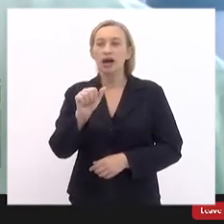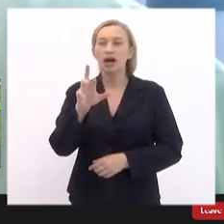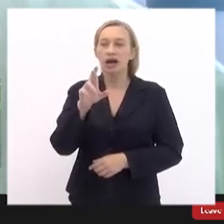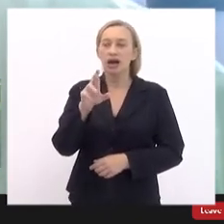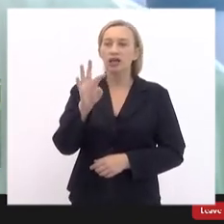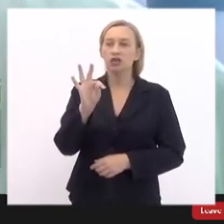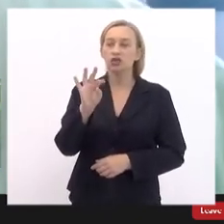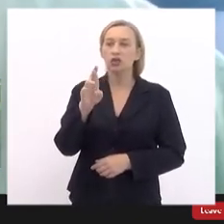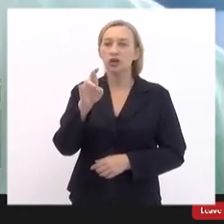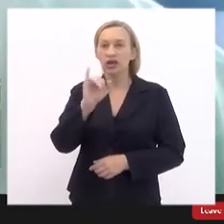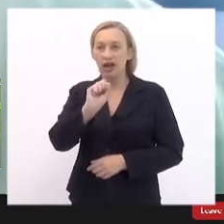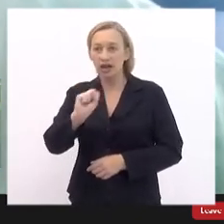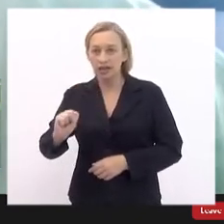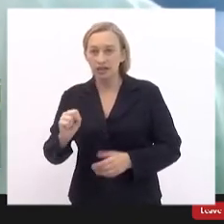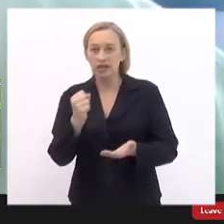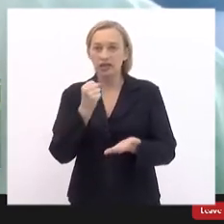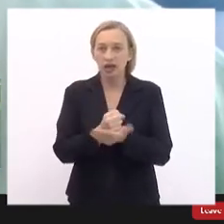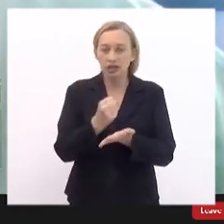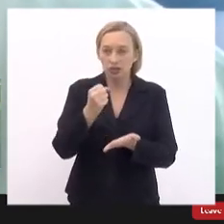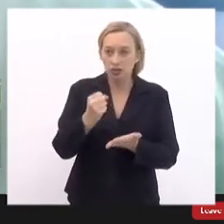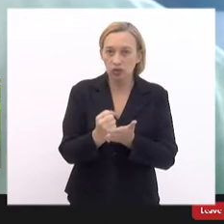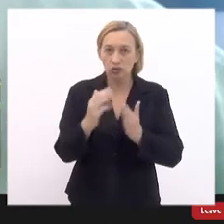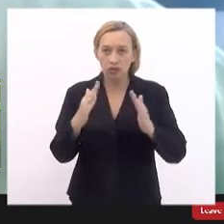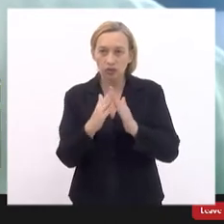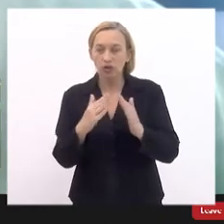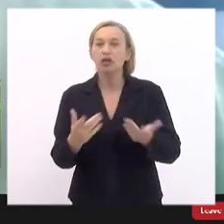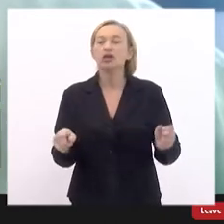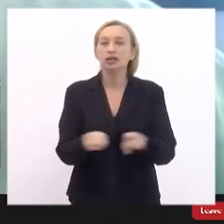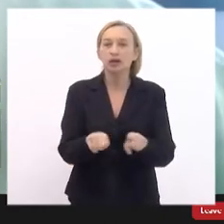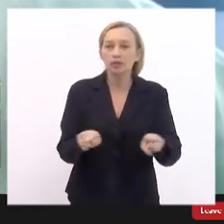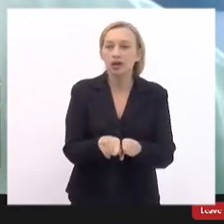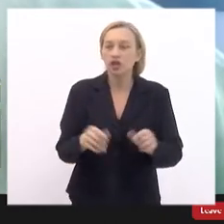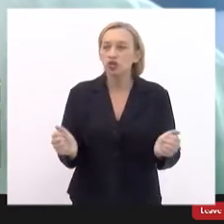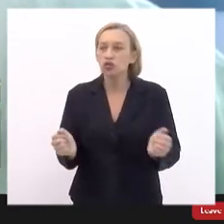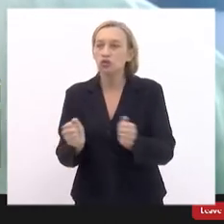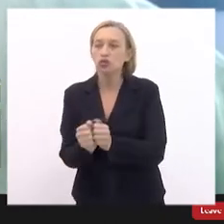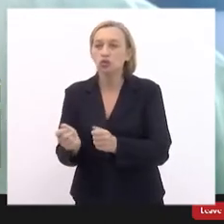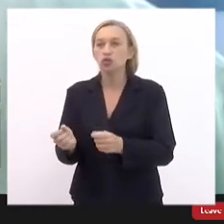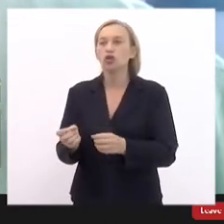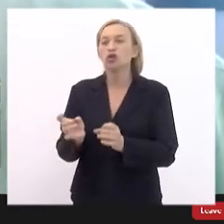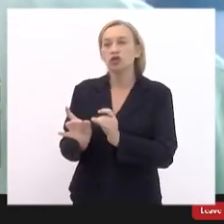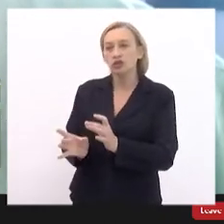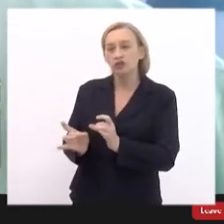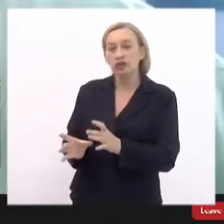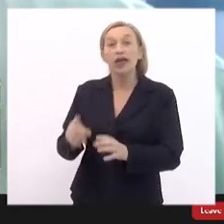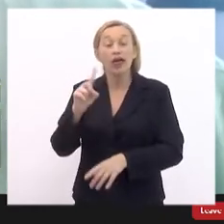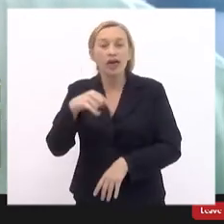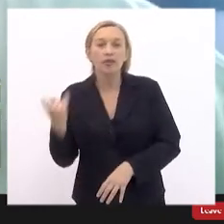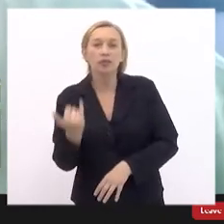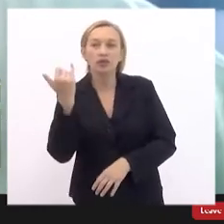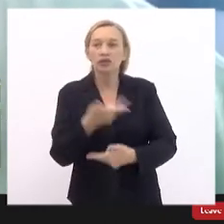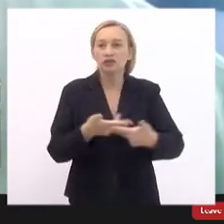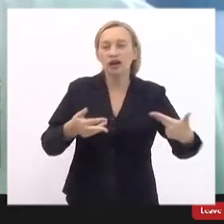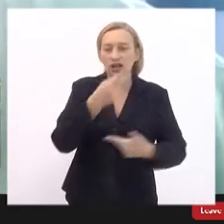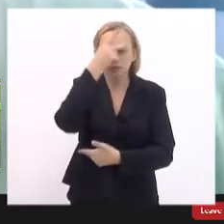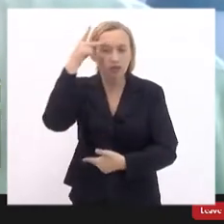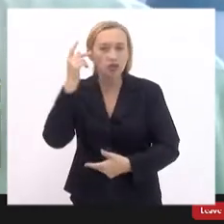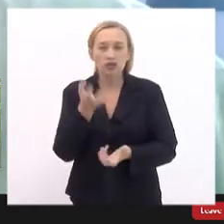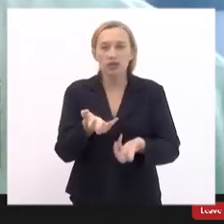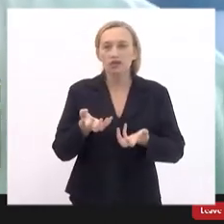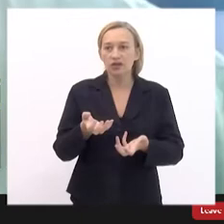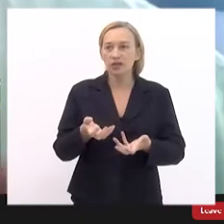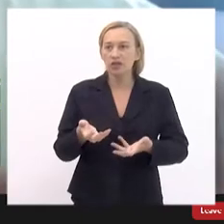nos cartórios, quanto custos nas juntas comerciais. Isso é importante porque muita gente quer fazer uma cooperativa e é